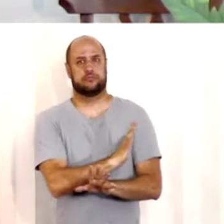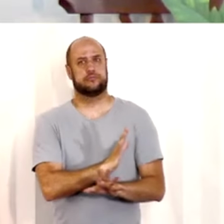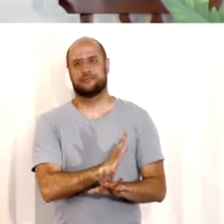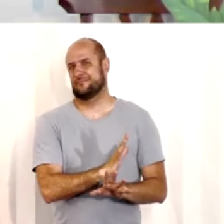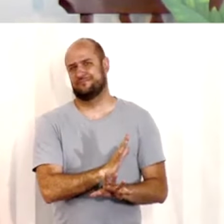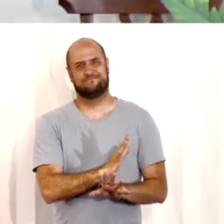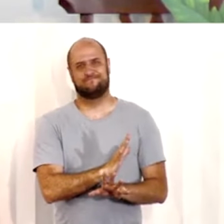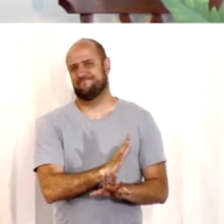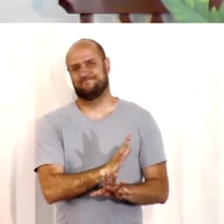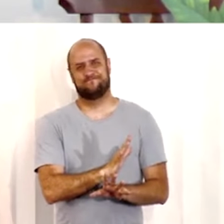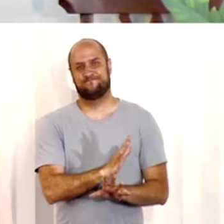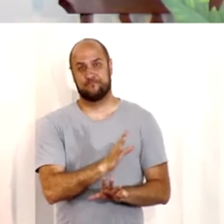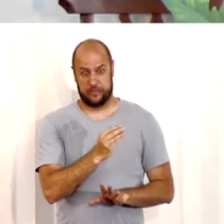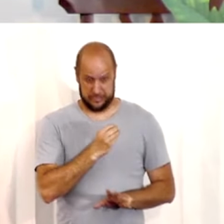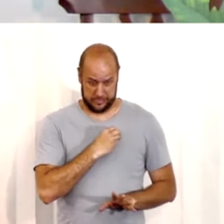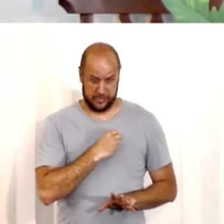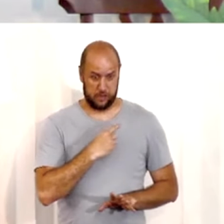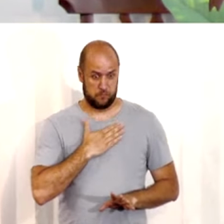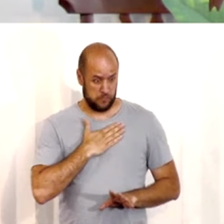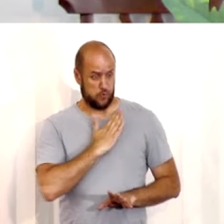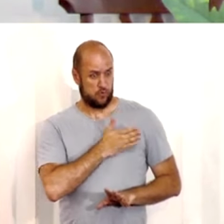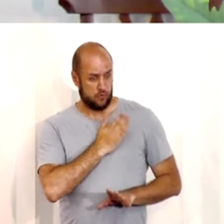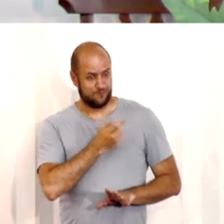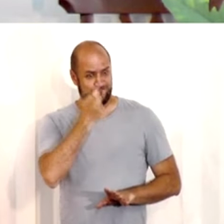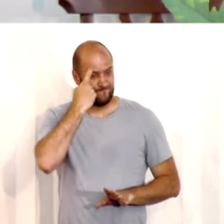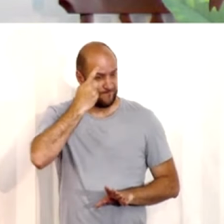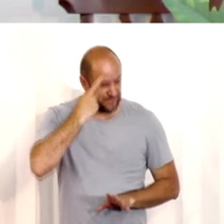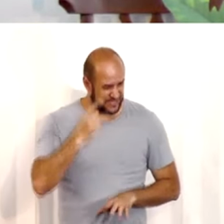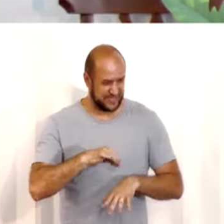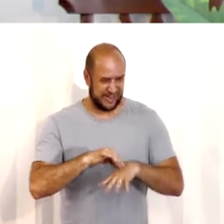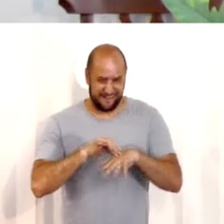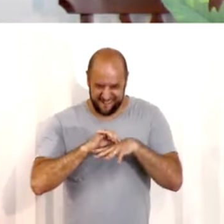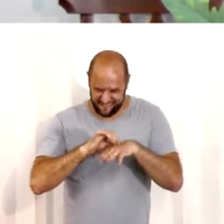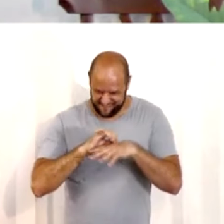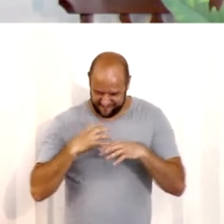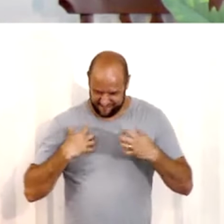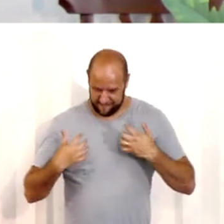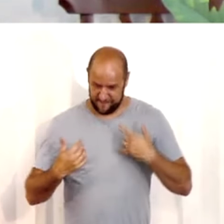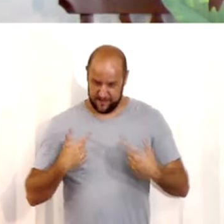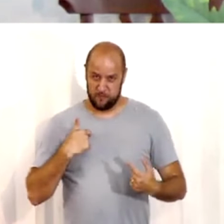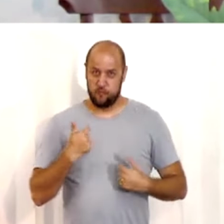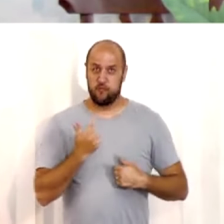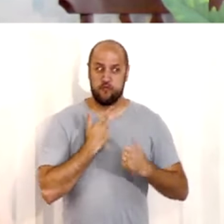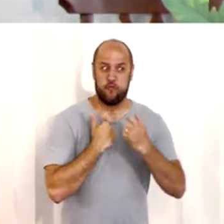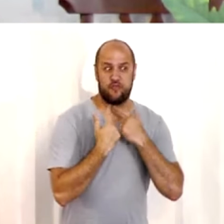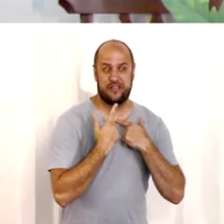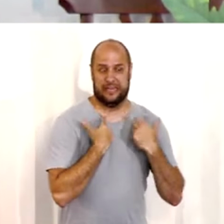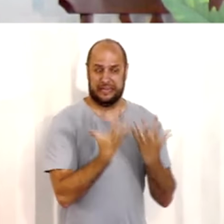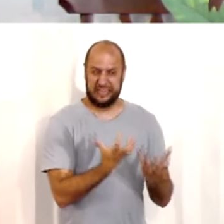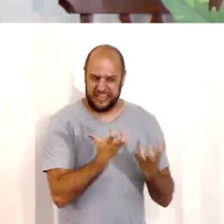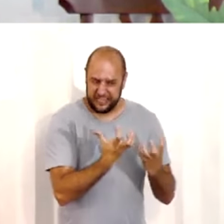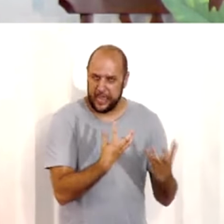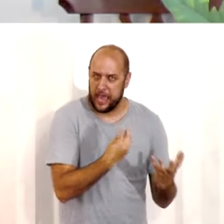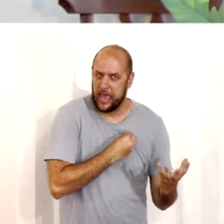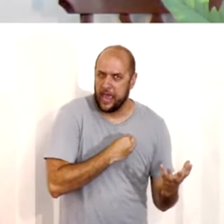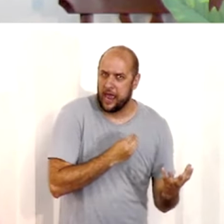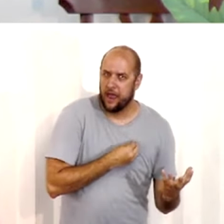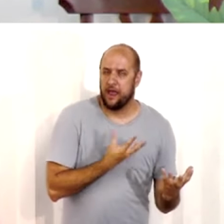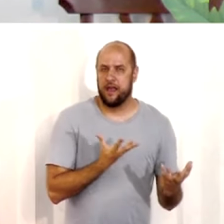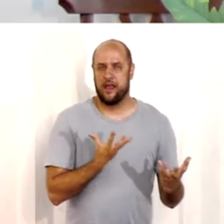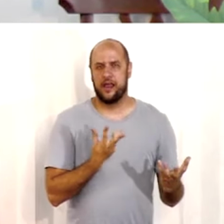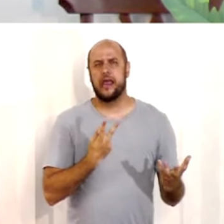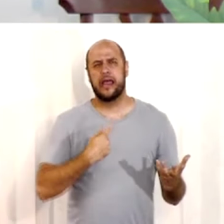que eu vou fazer quando o meu coração, a minha mente, a minha carne, inclinadas, tudo inclinado para isso, quando é que